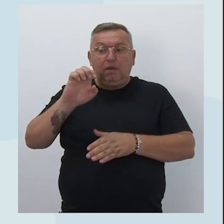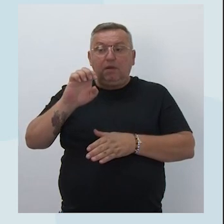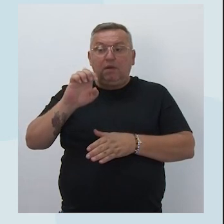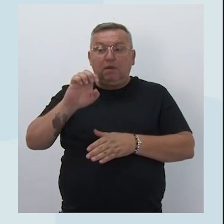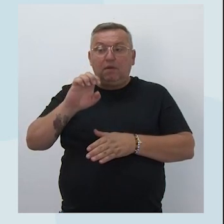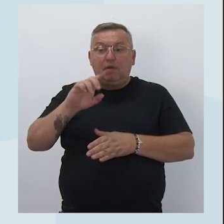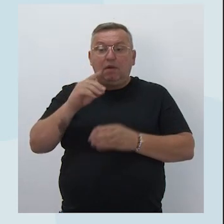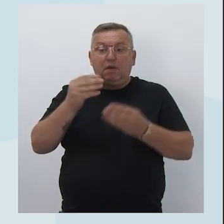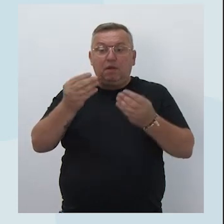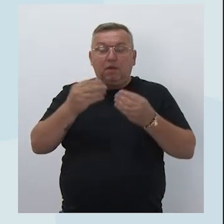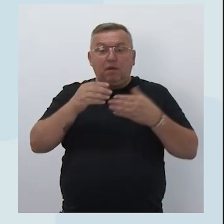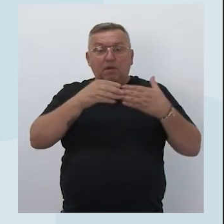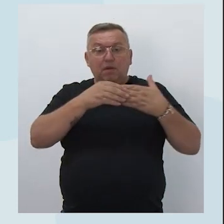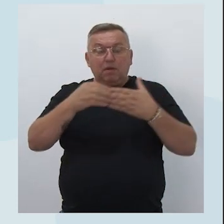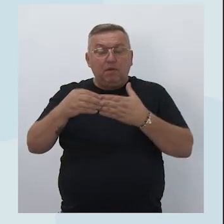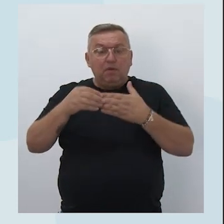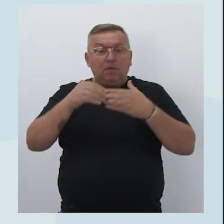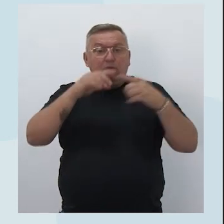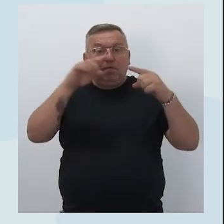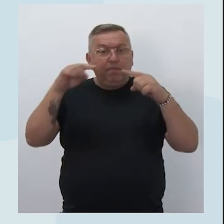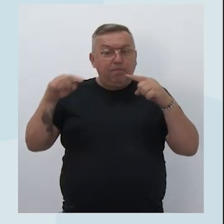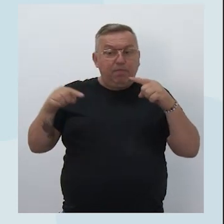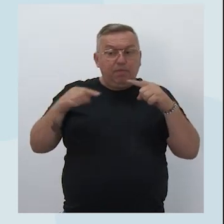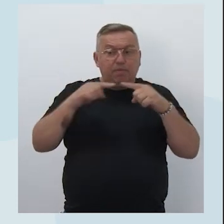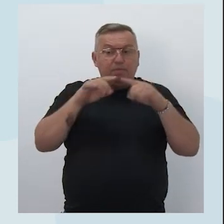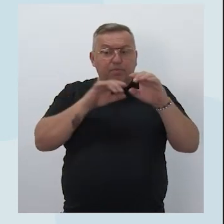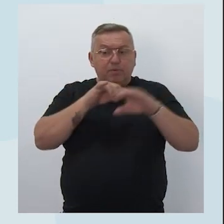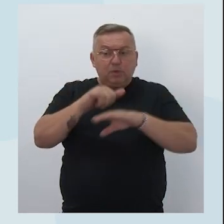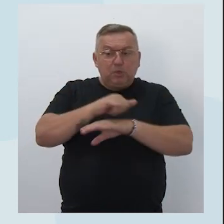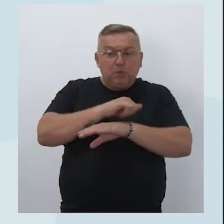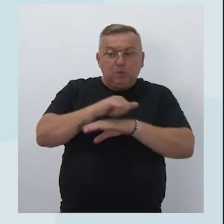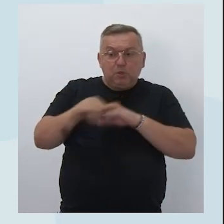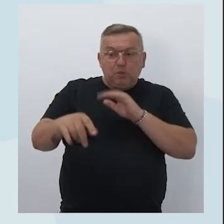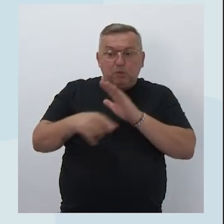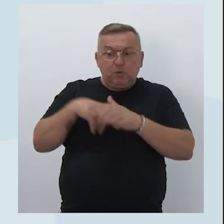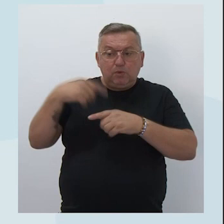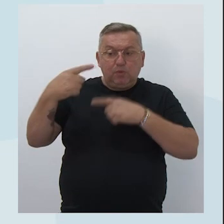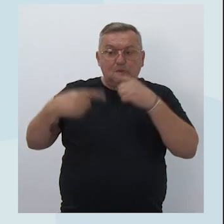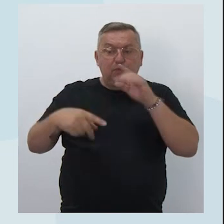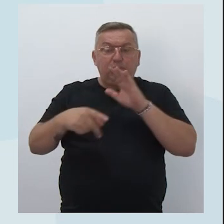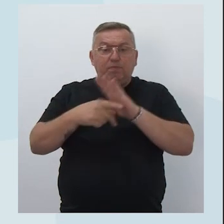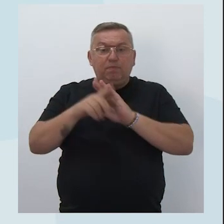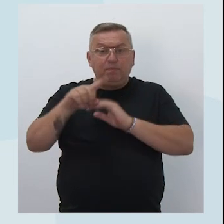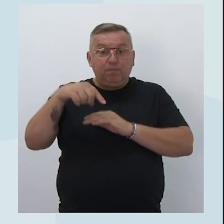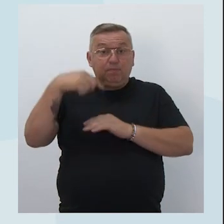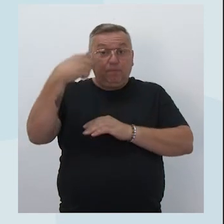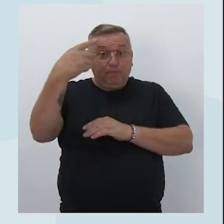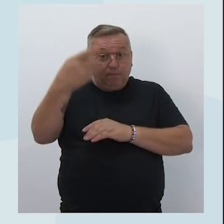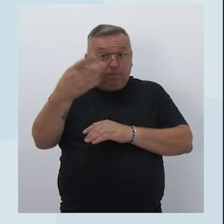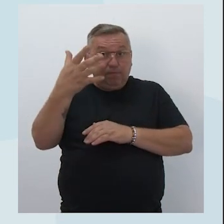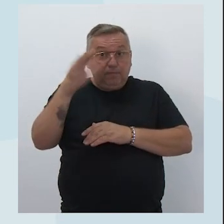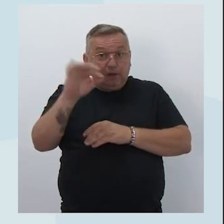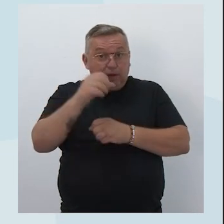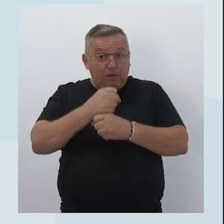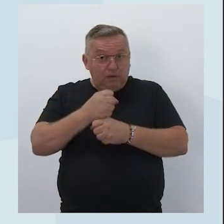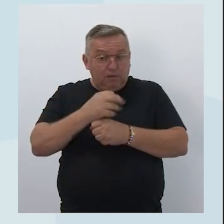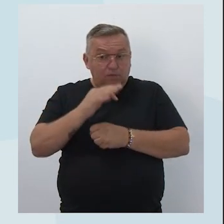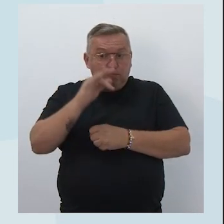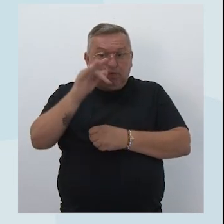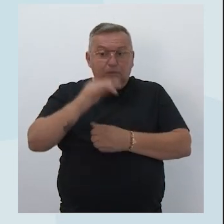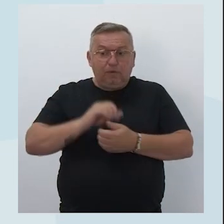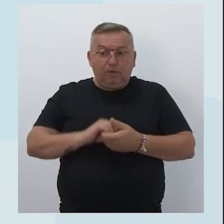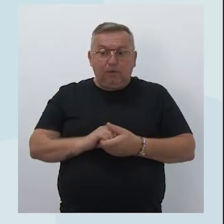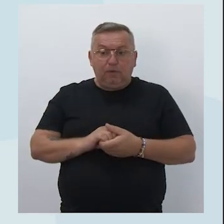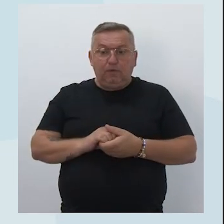de Educação, que determina as diretrizes, metas e estratégias para as políticas educacionais para a próxima década.